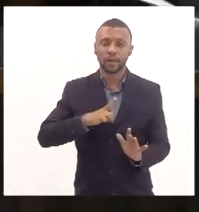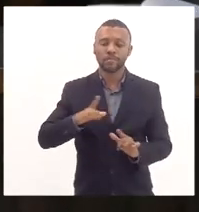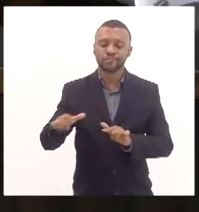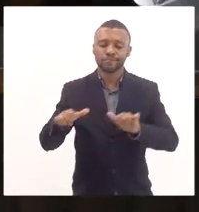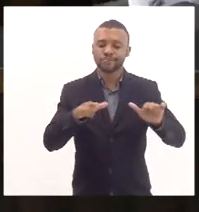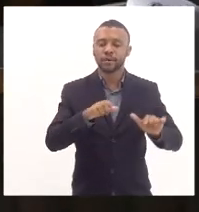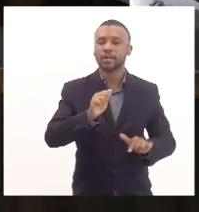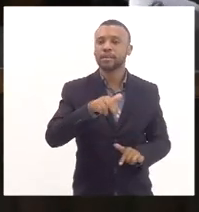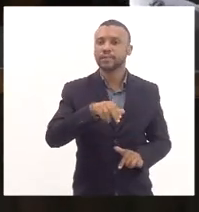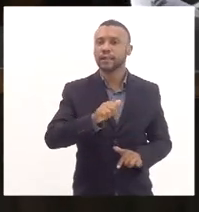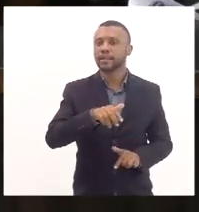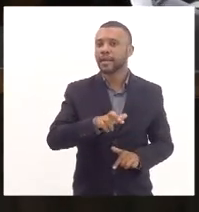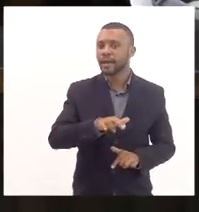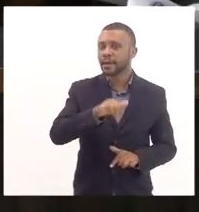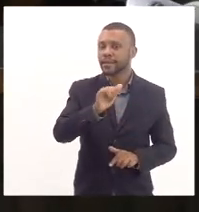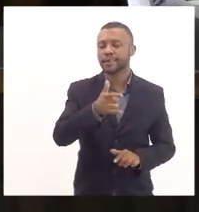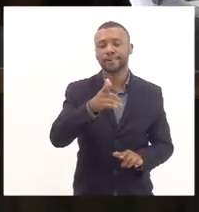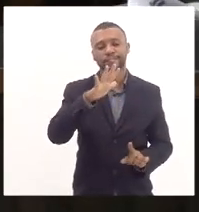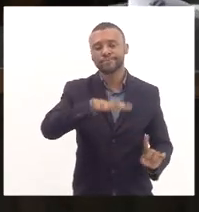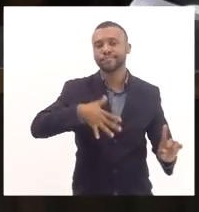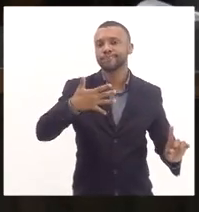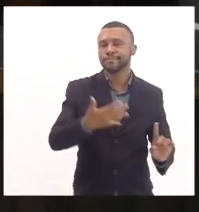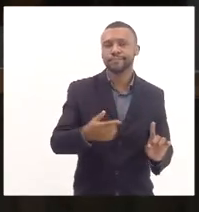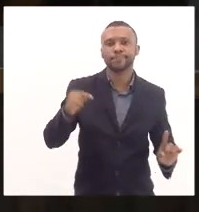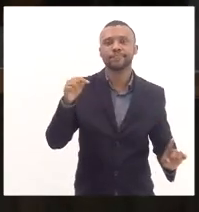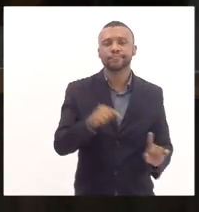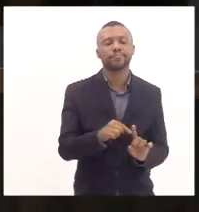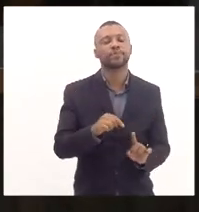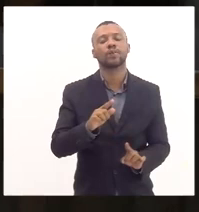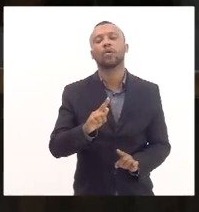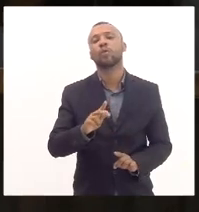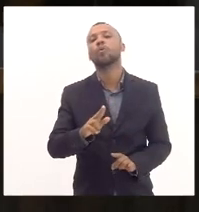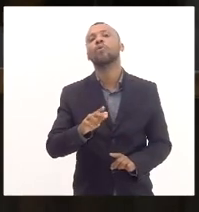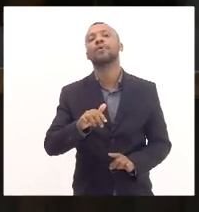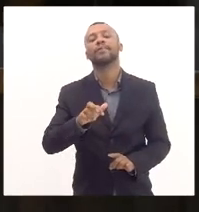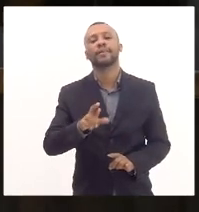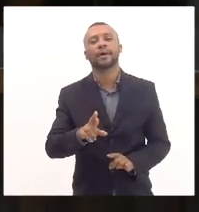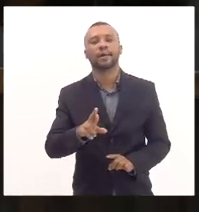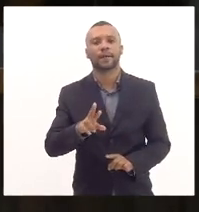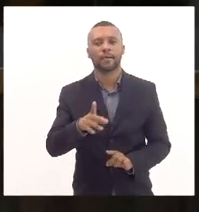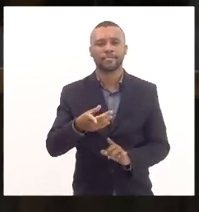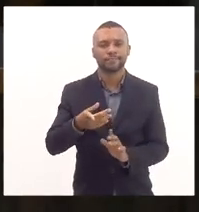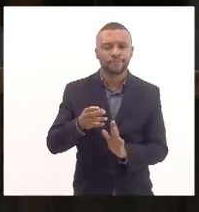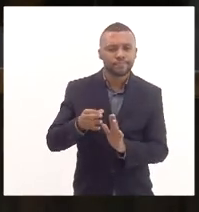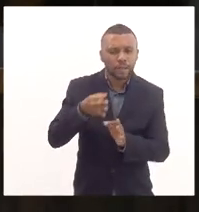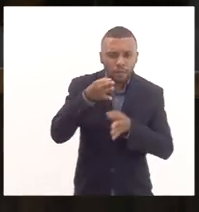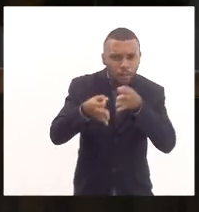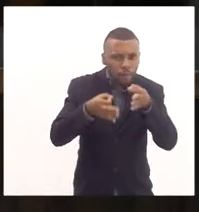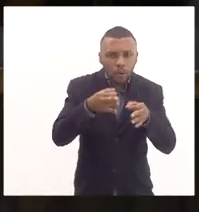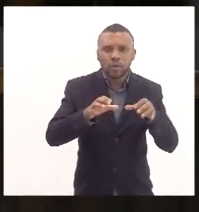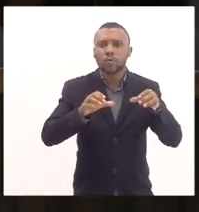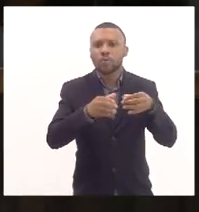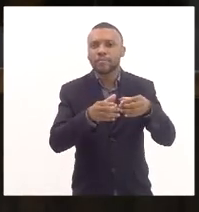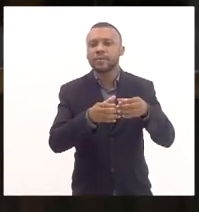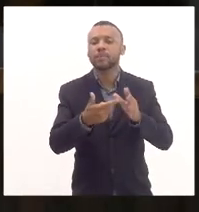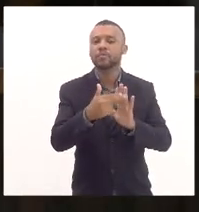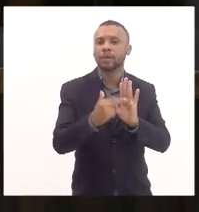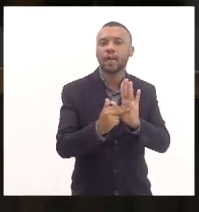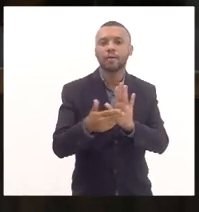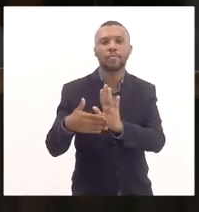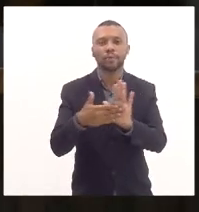prêmio Ana Néri da saúde a justiça uma doutora o Azevedo da Silva parecer da comissão de normas internas e proposições externas favorável